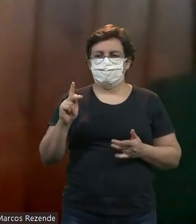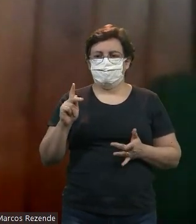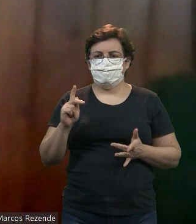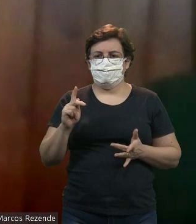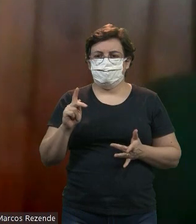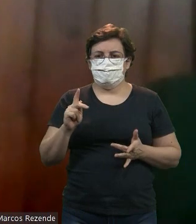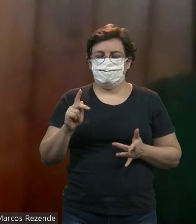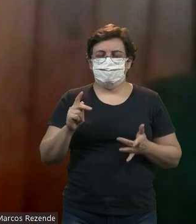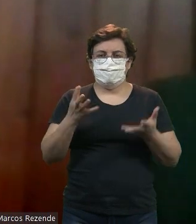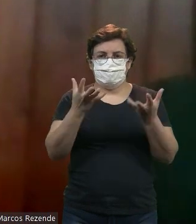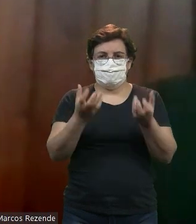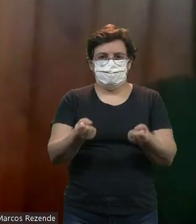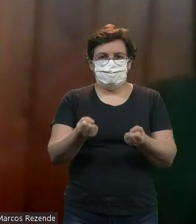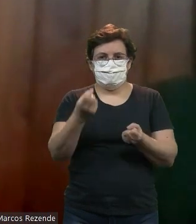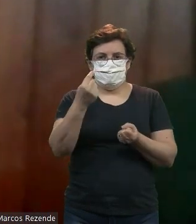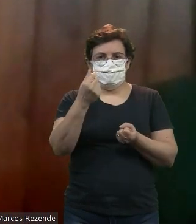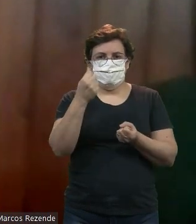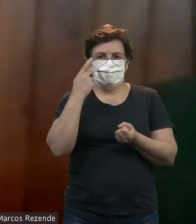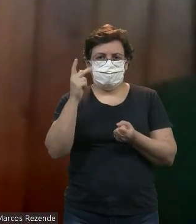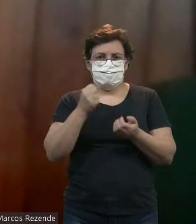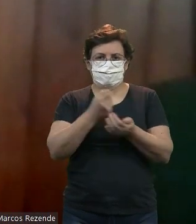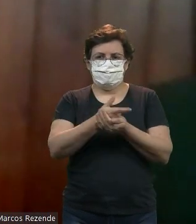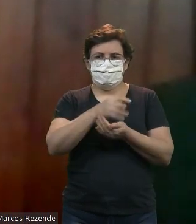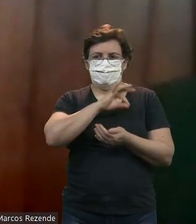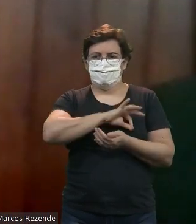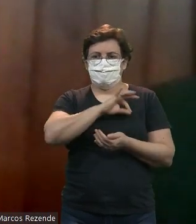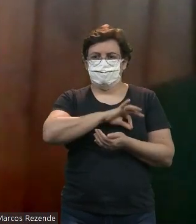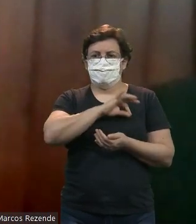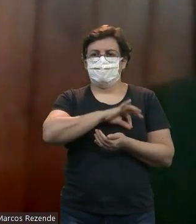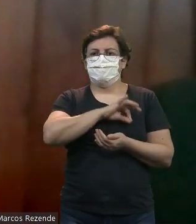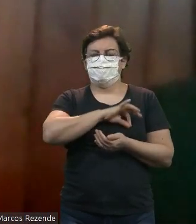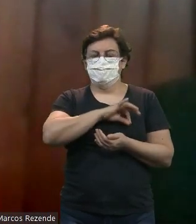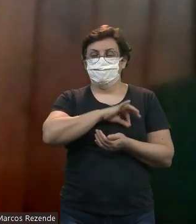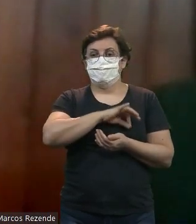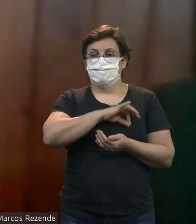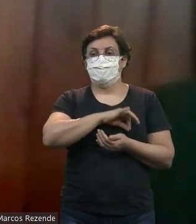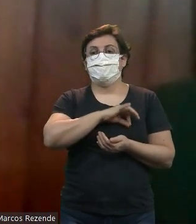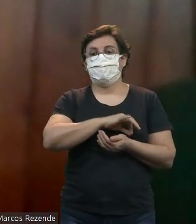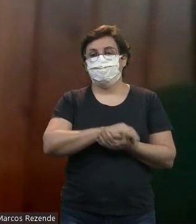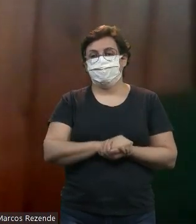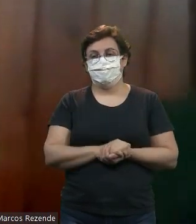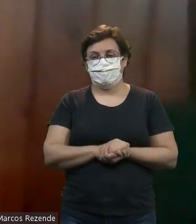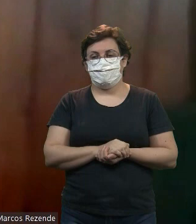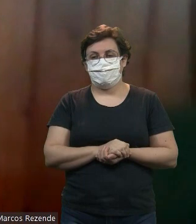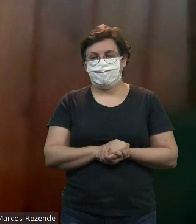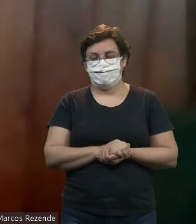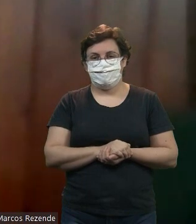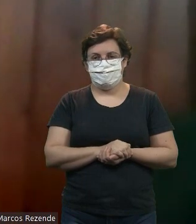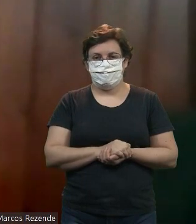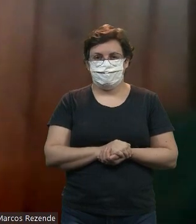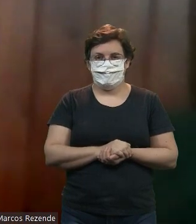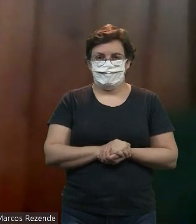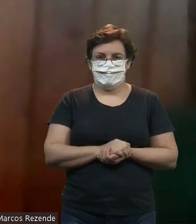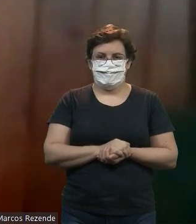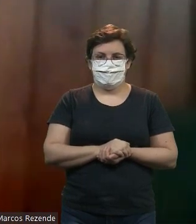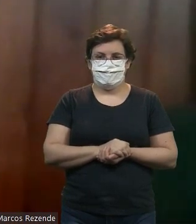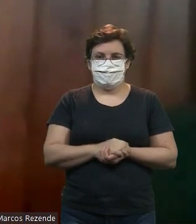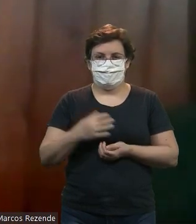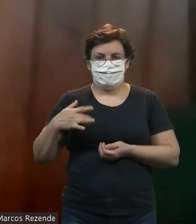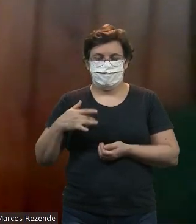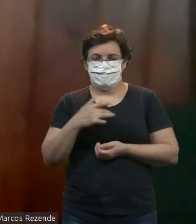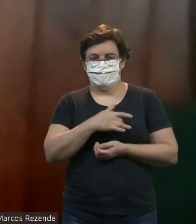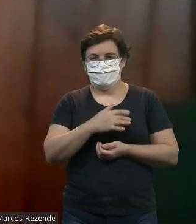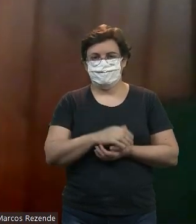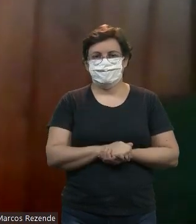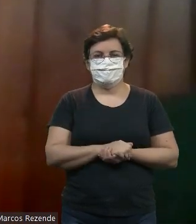município para despesas relativas à folha de pagamento dos servidores da Secretaria Municipal de Saúde e da outras